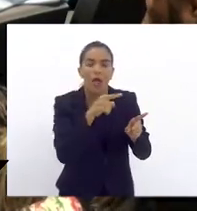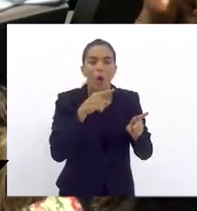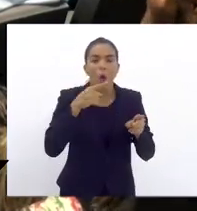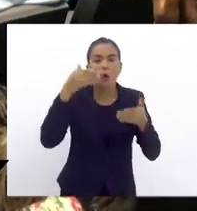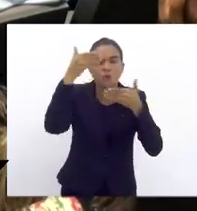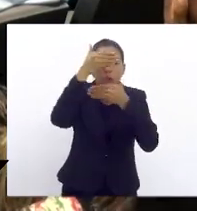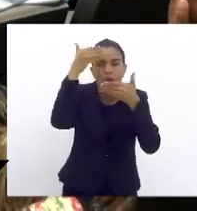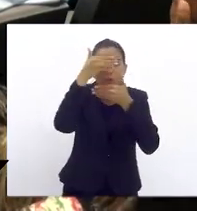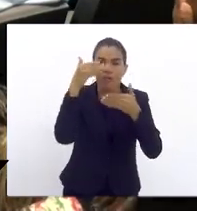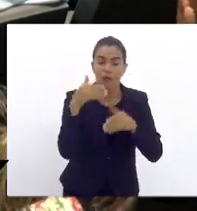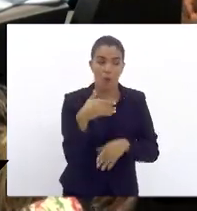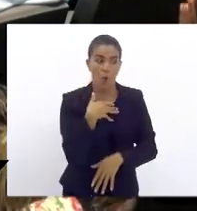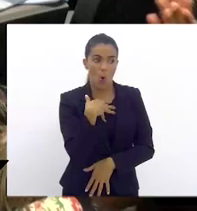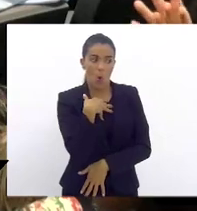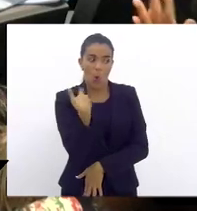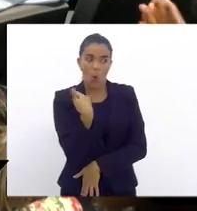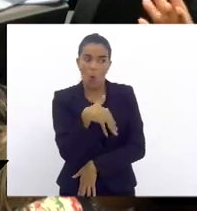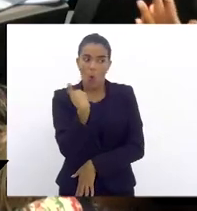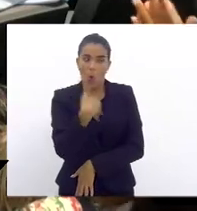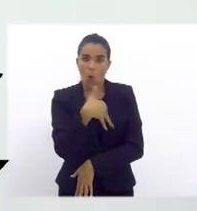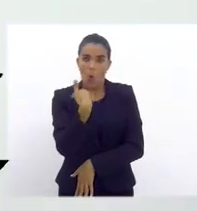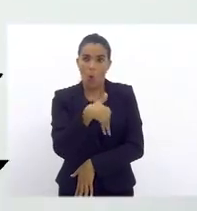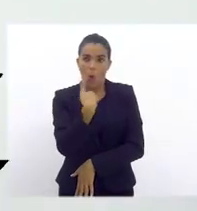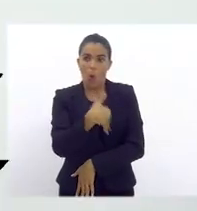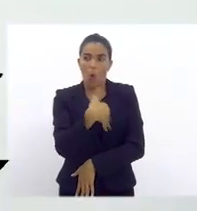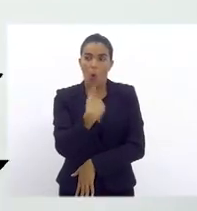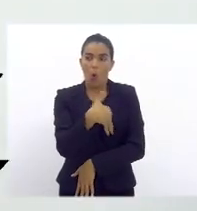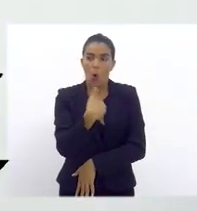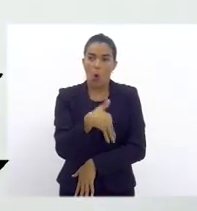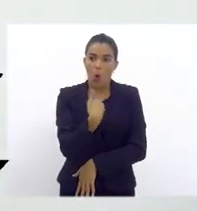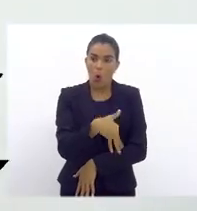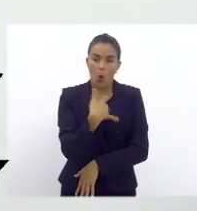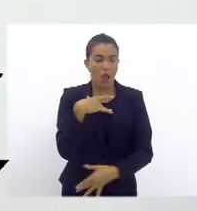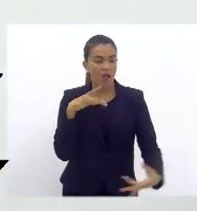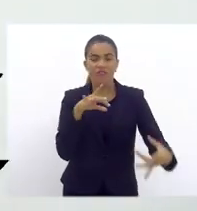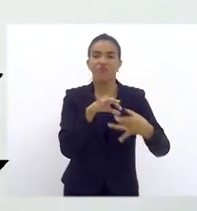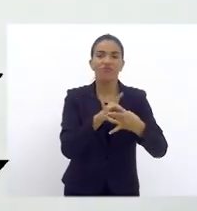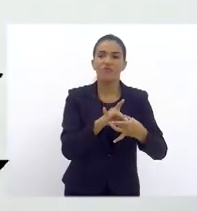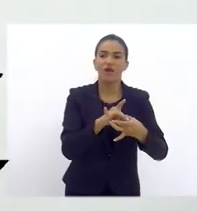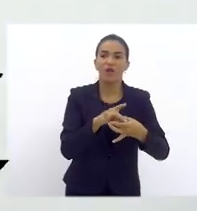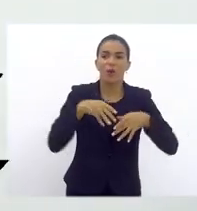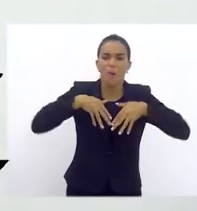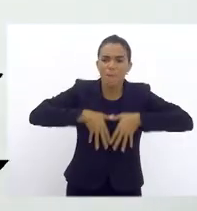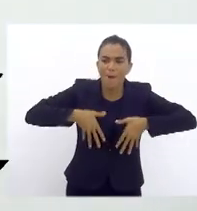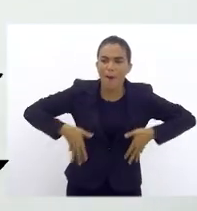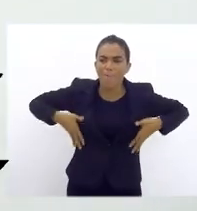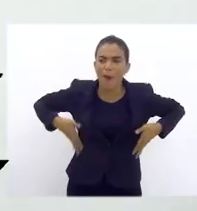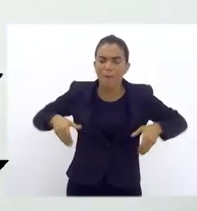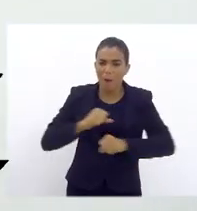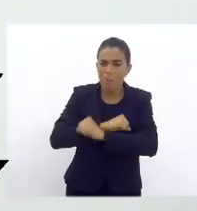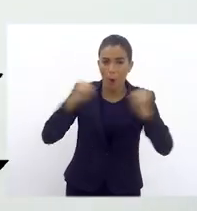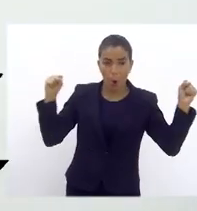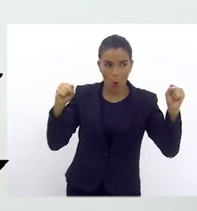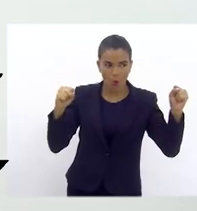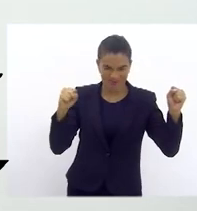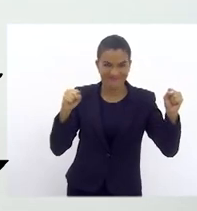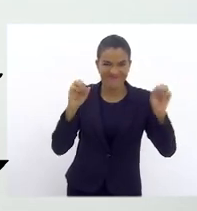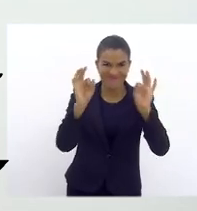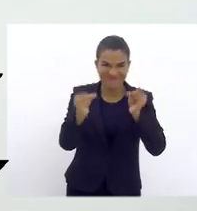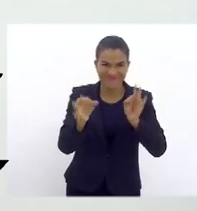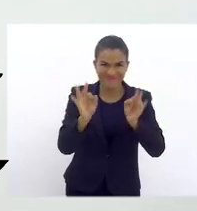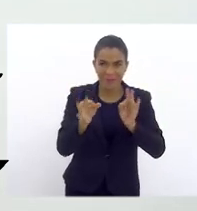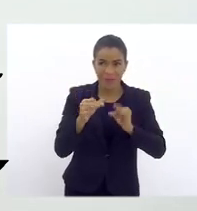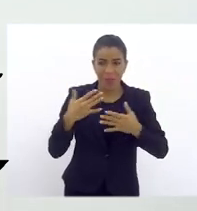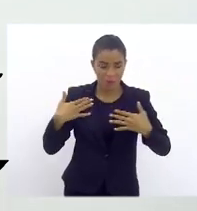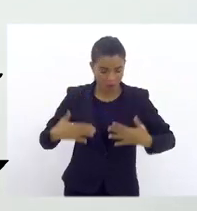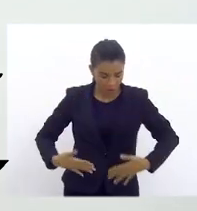Muçulmano ou de muçulmana é muito vinculado com terrorismo fanatismo né Eu